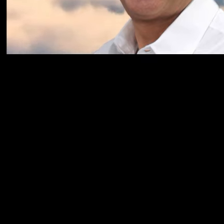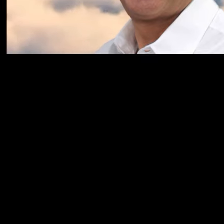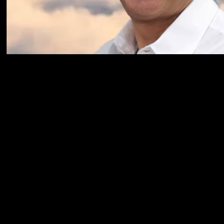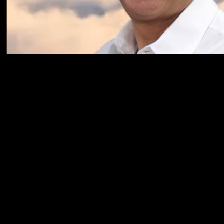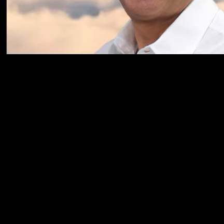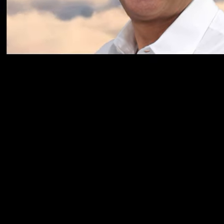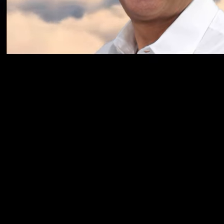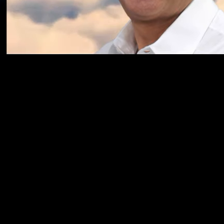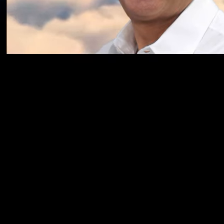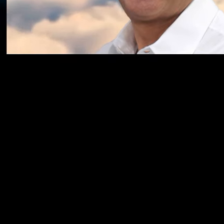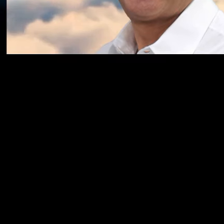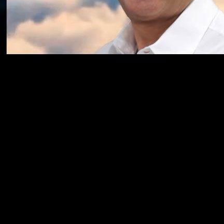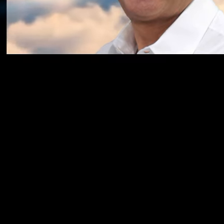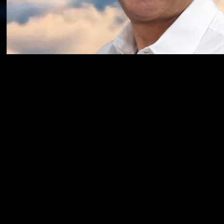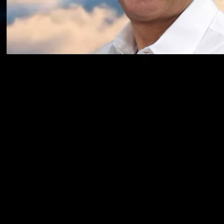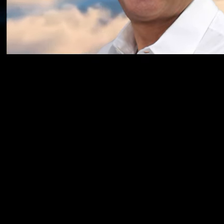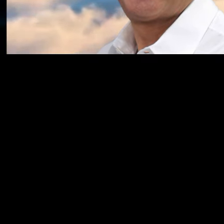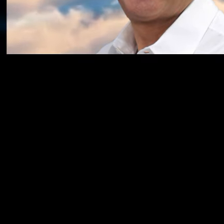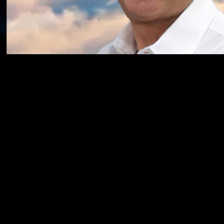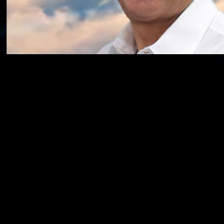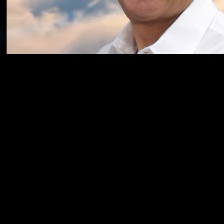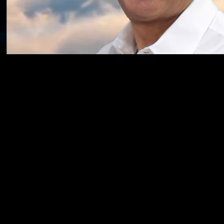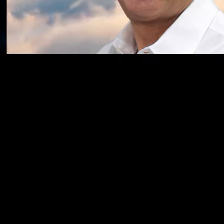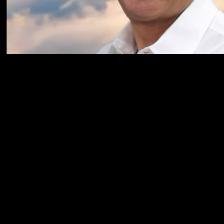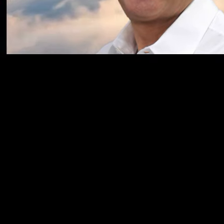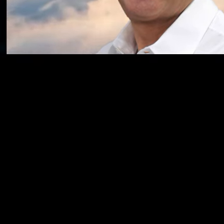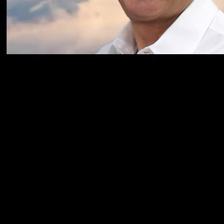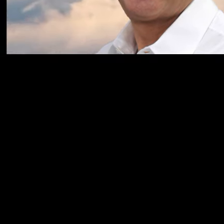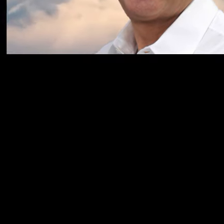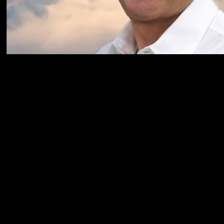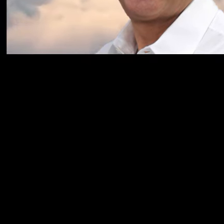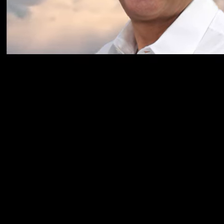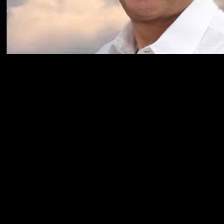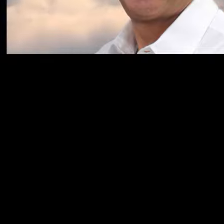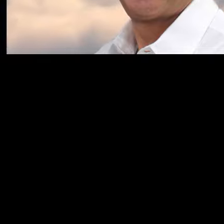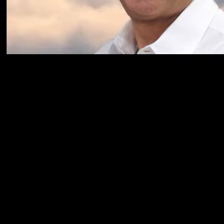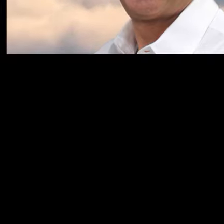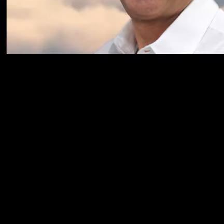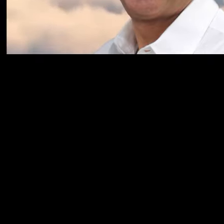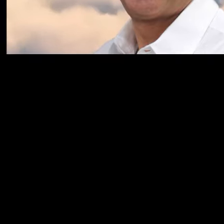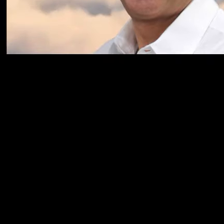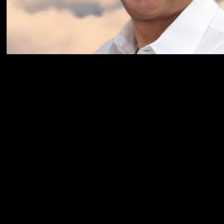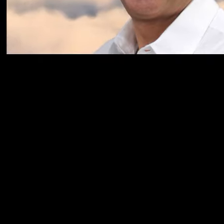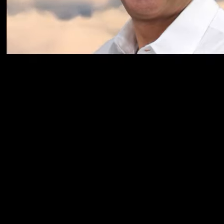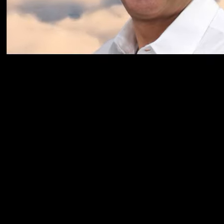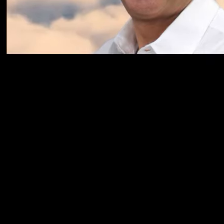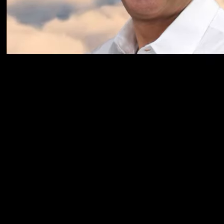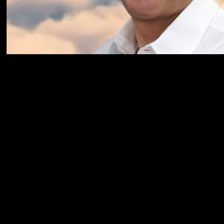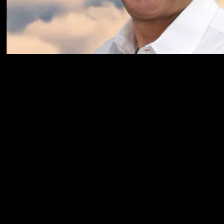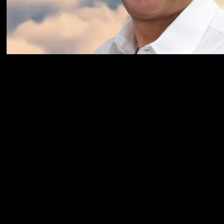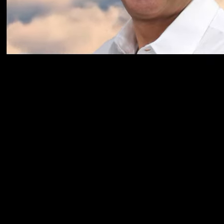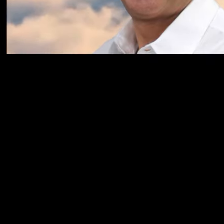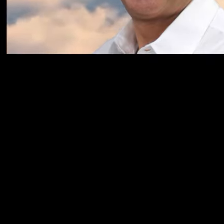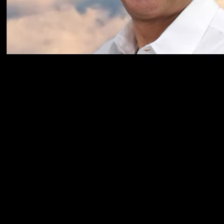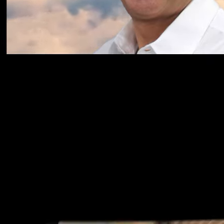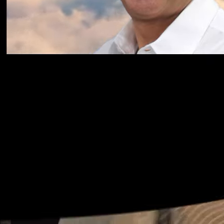apresentação do tema Não creiais que eu tenha vindo trazer a paz, mas sim a divisão.